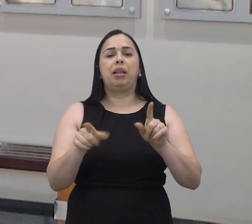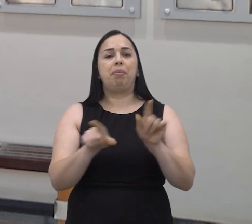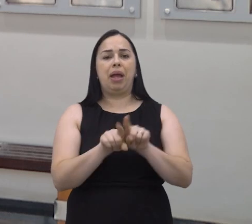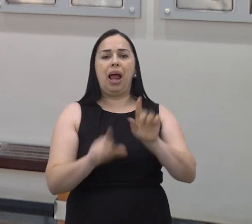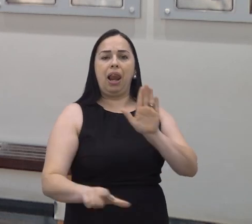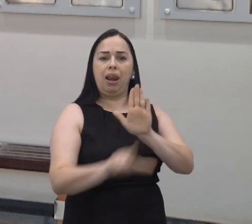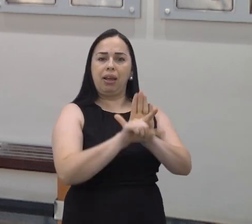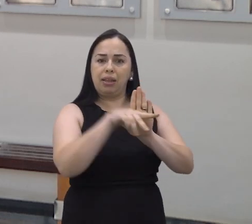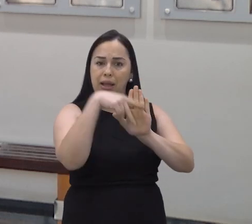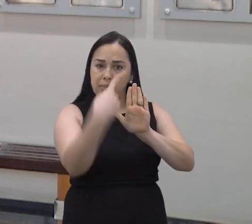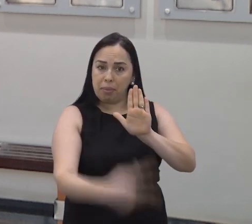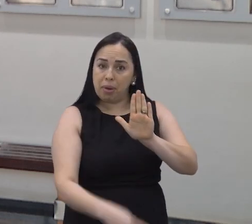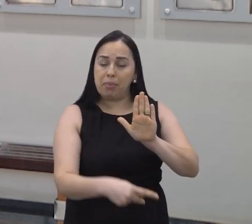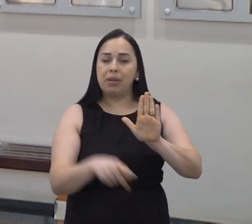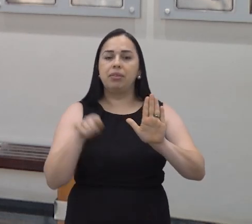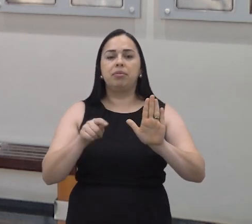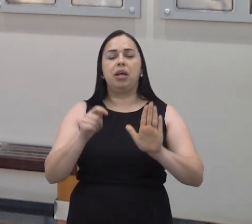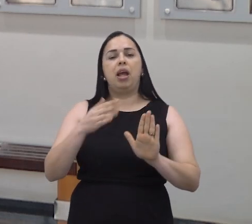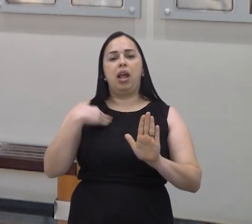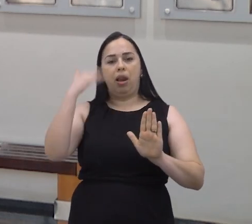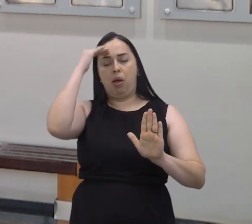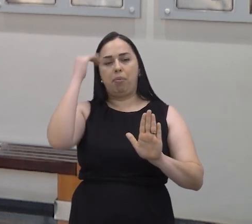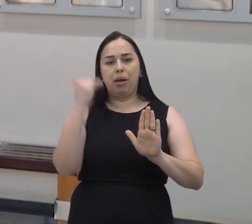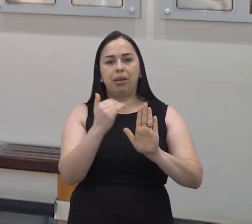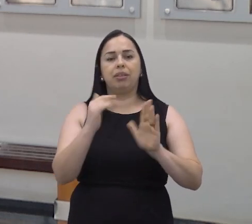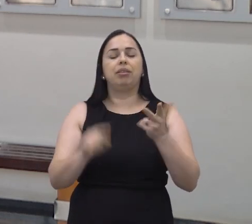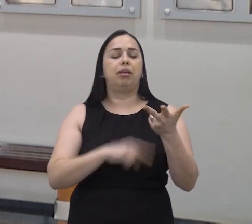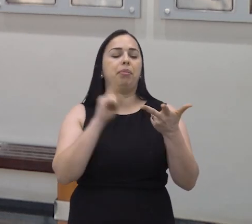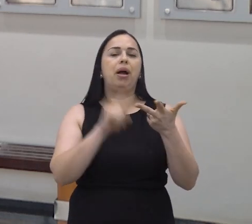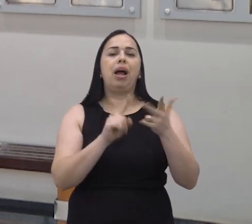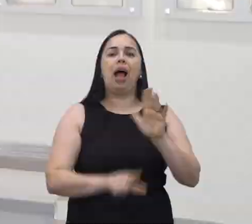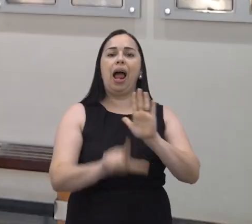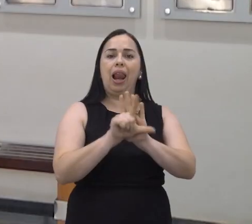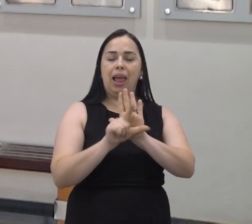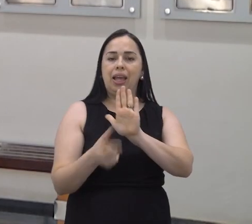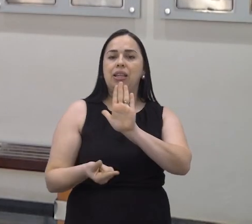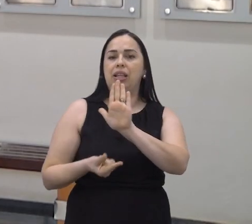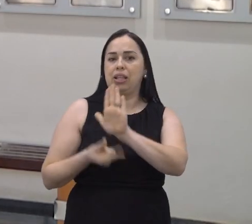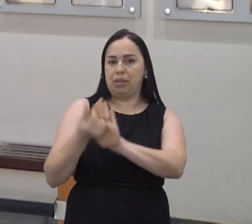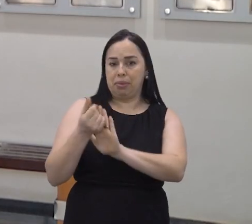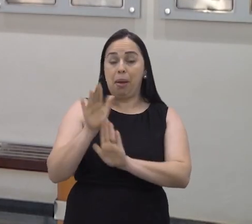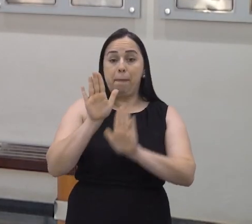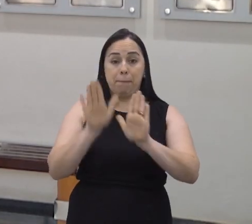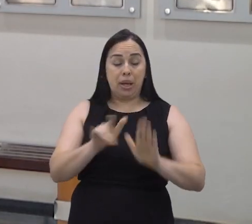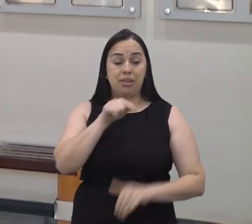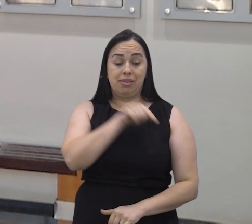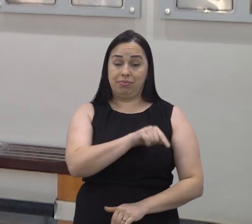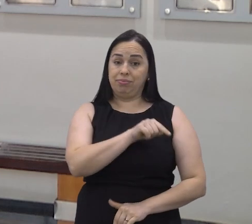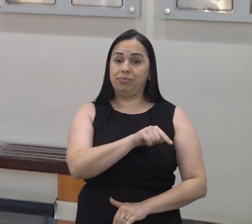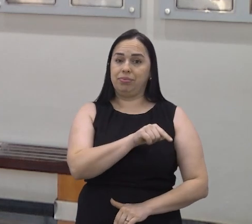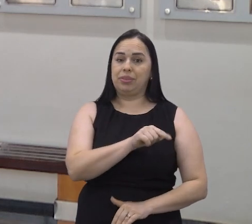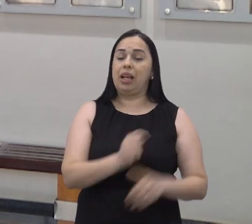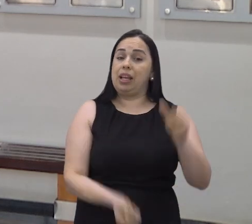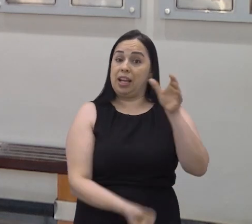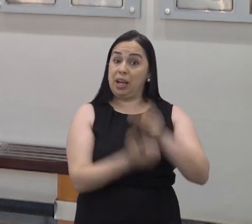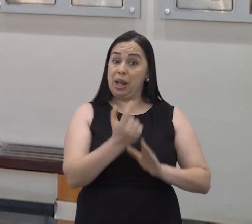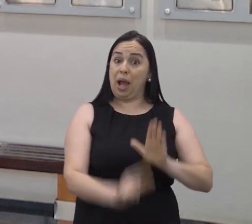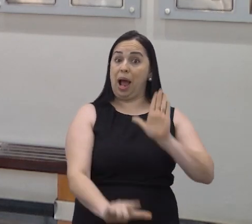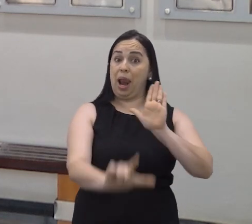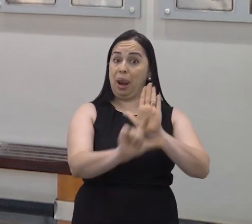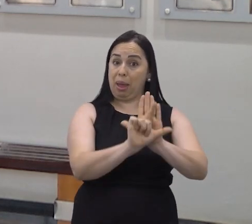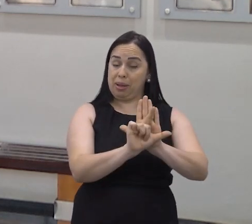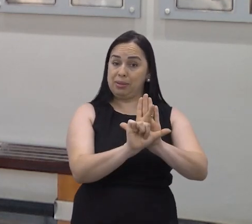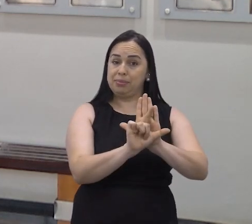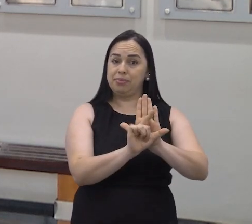na lei orgânica do município, né? E cumprir também a legislação orçamentária. Já o legislativo, a função dele é fazer as leis,